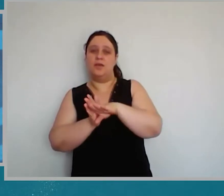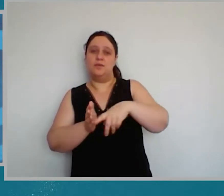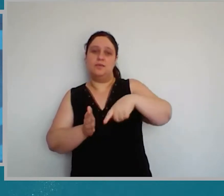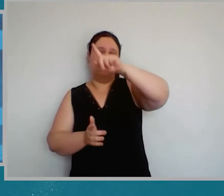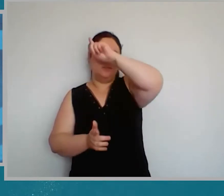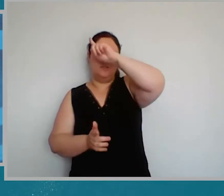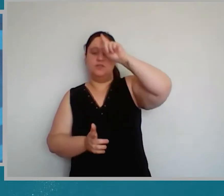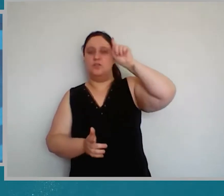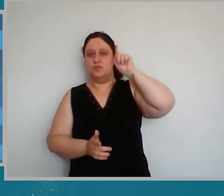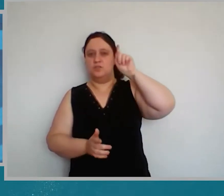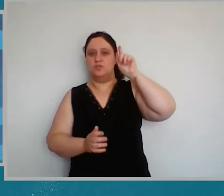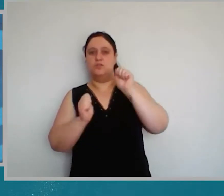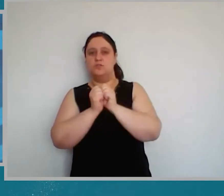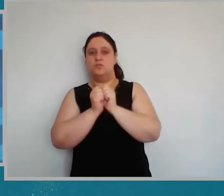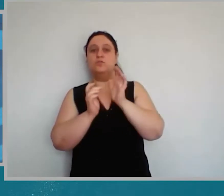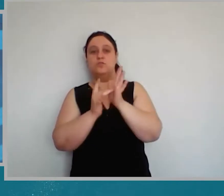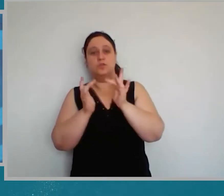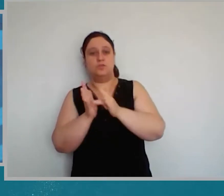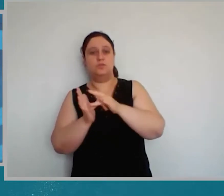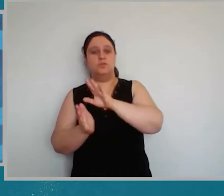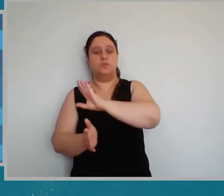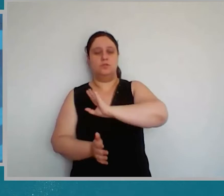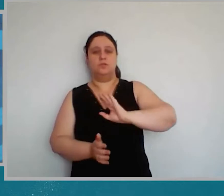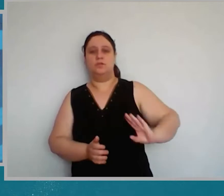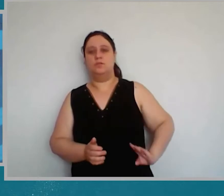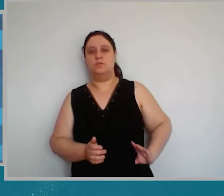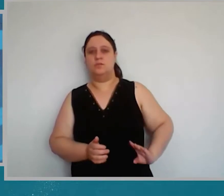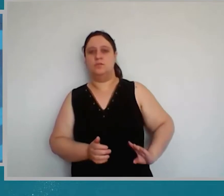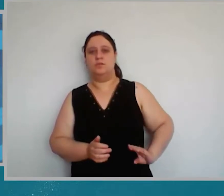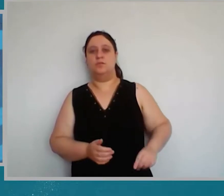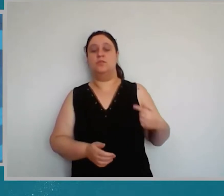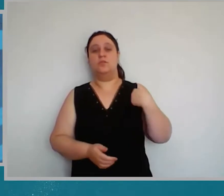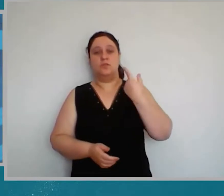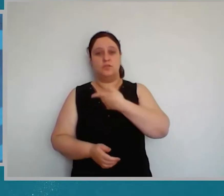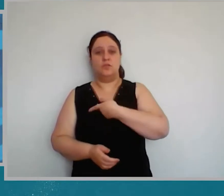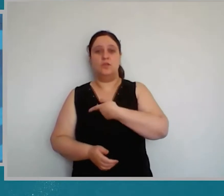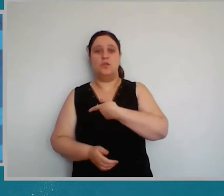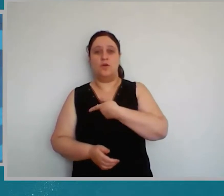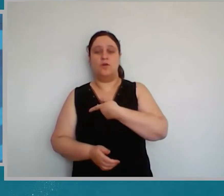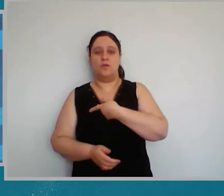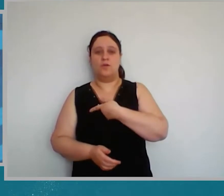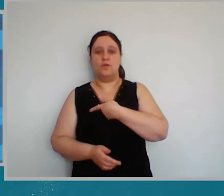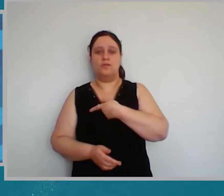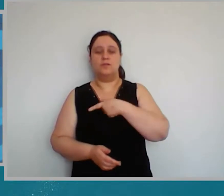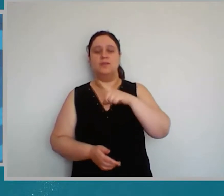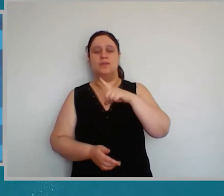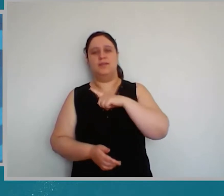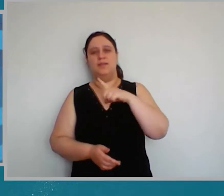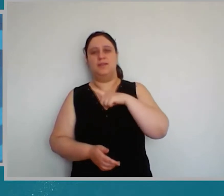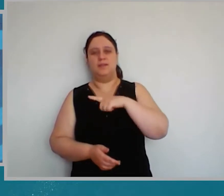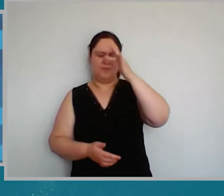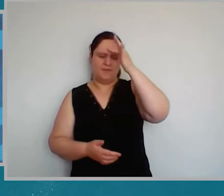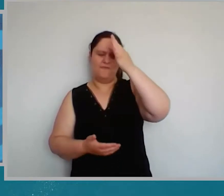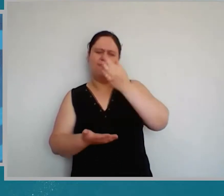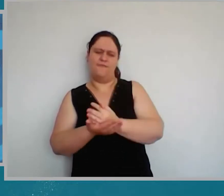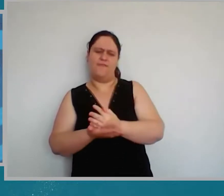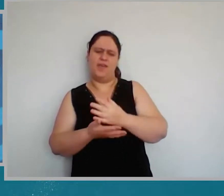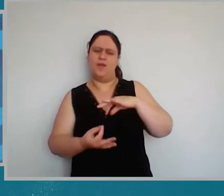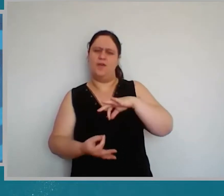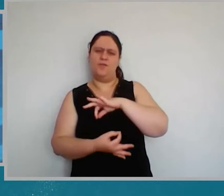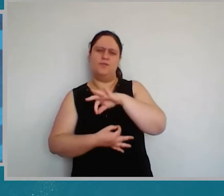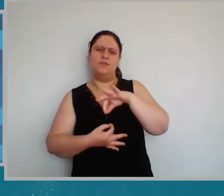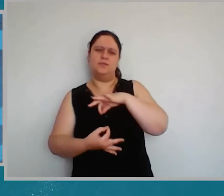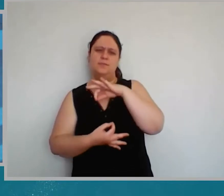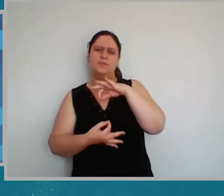que recebêssemos pela fé o Espírito prometido. Irmãos, nós